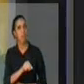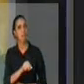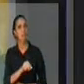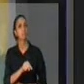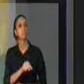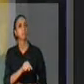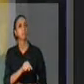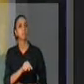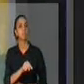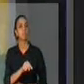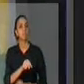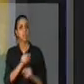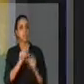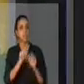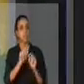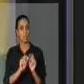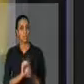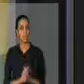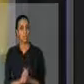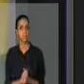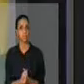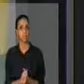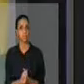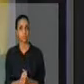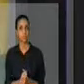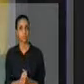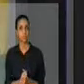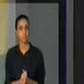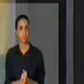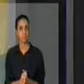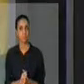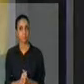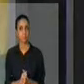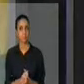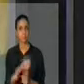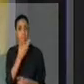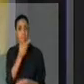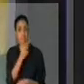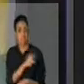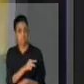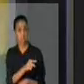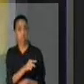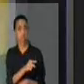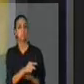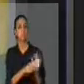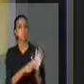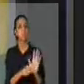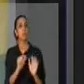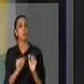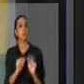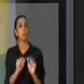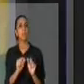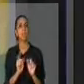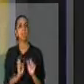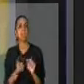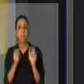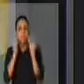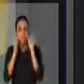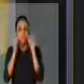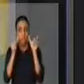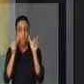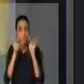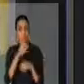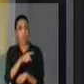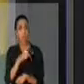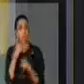apreço, o seu respeito, o seu interesse pelo grave problema da luta contra o